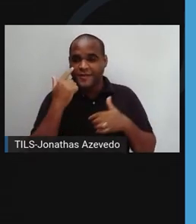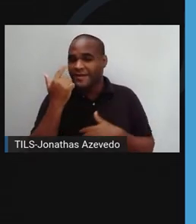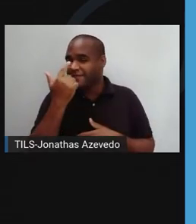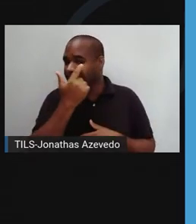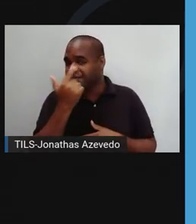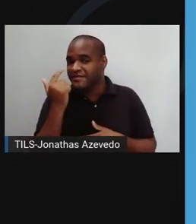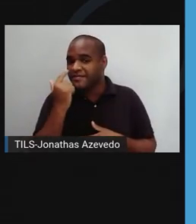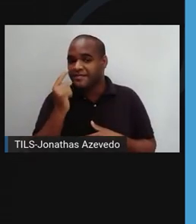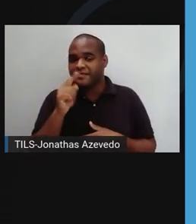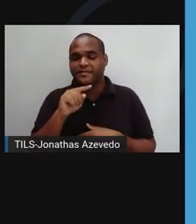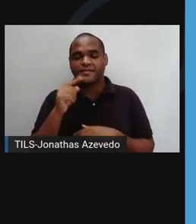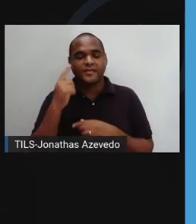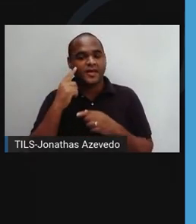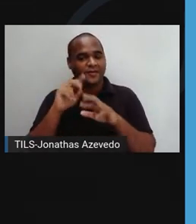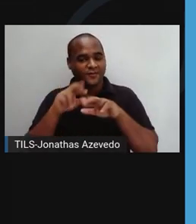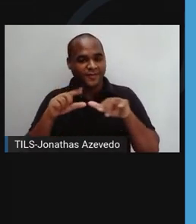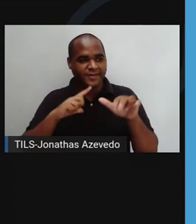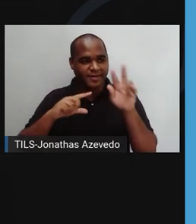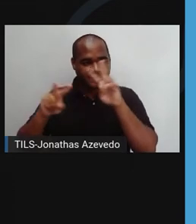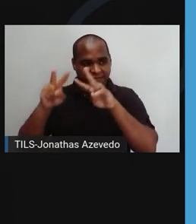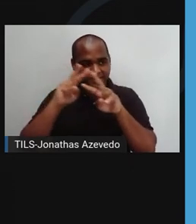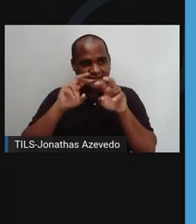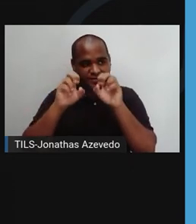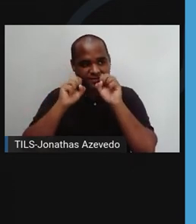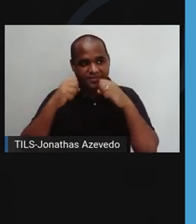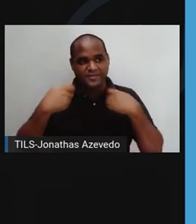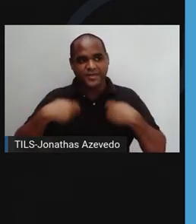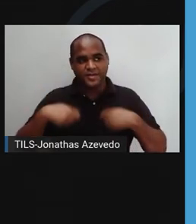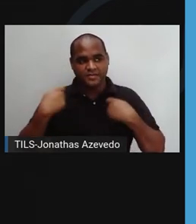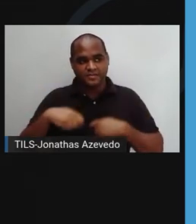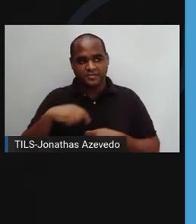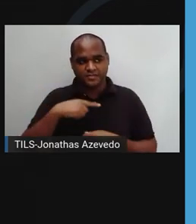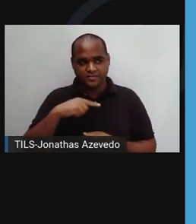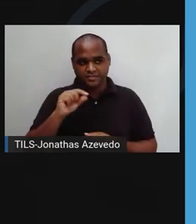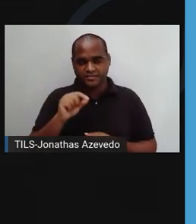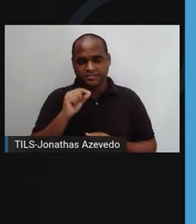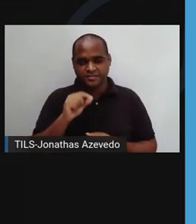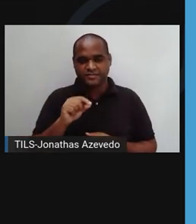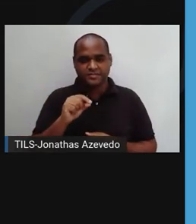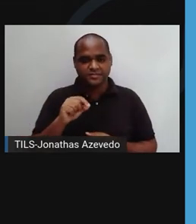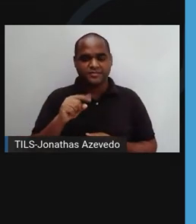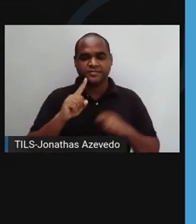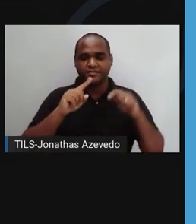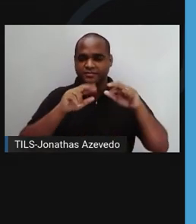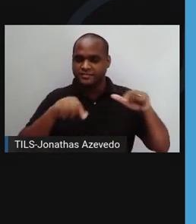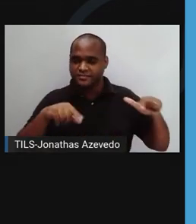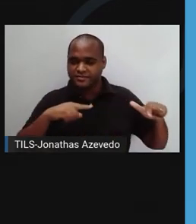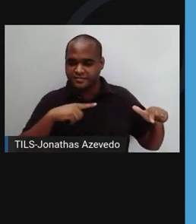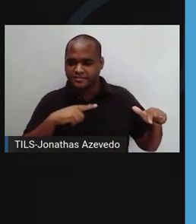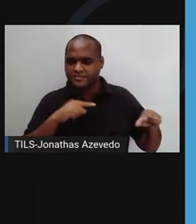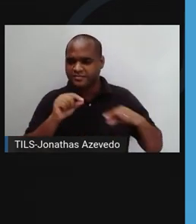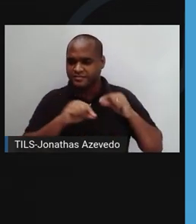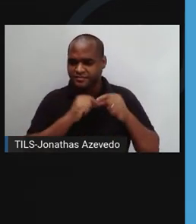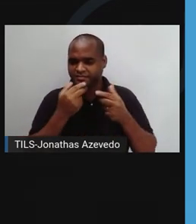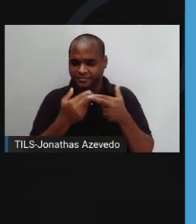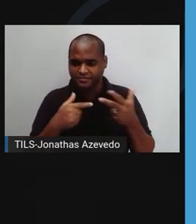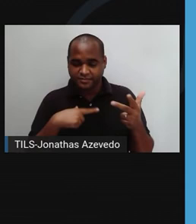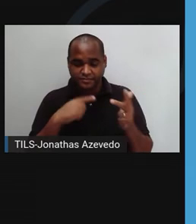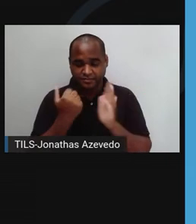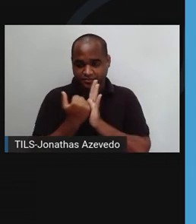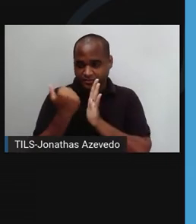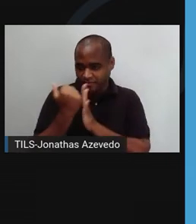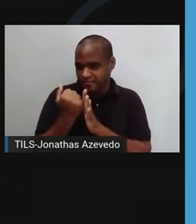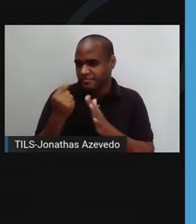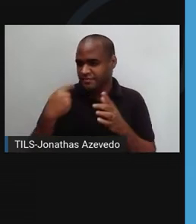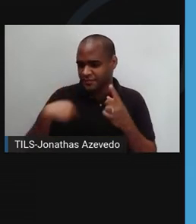obtém do ar grande parte do oxigênio de que precisam. Agora estamos viajando para o coração e depois para a maior artéria do